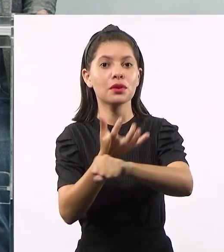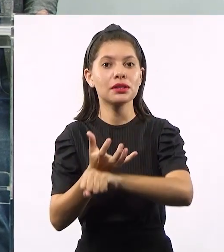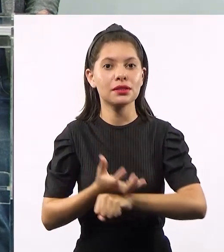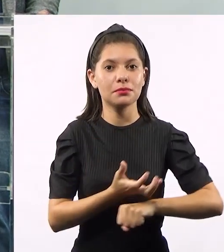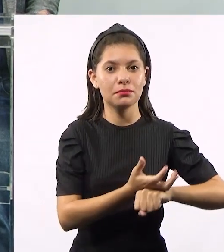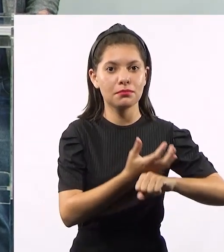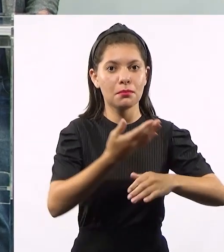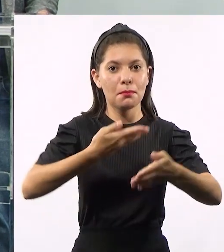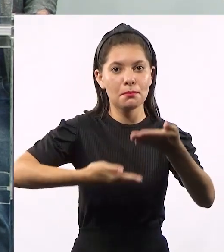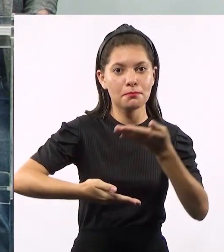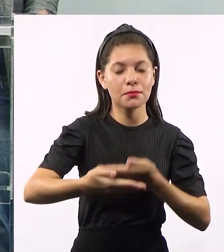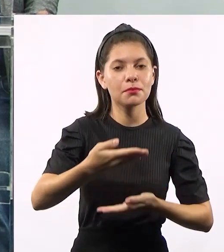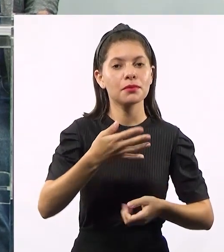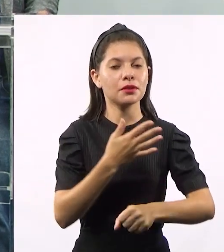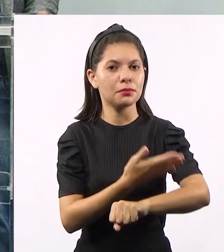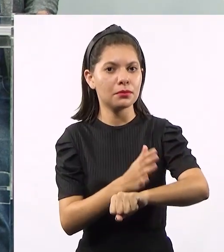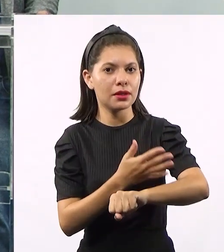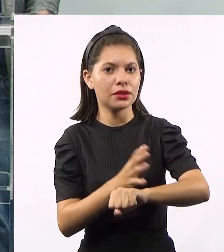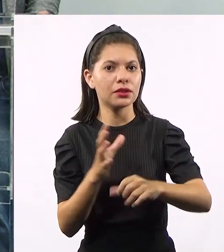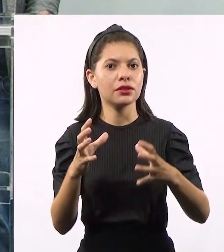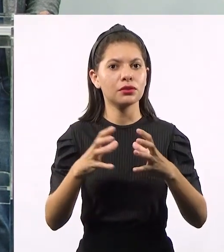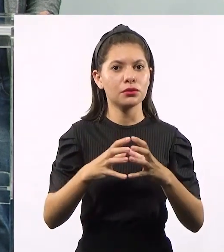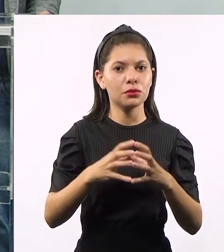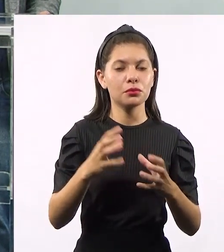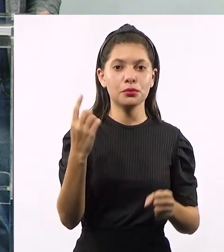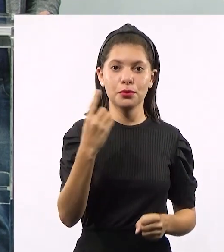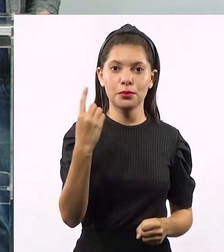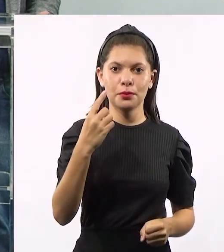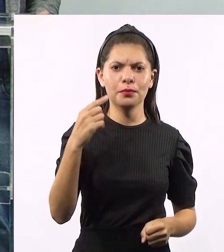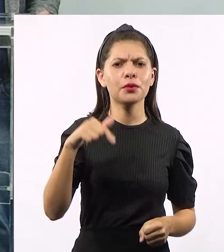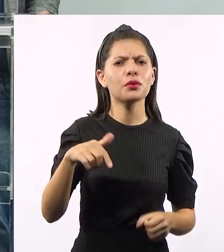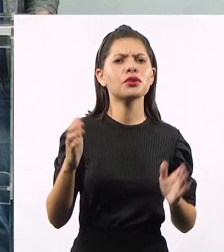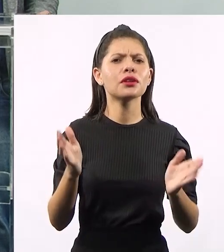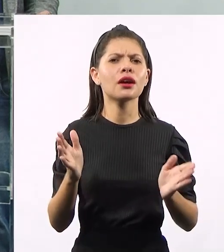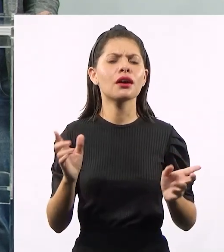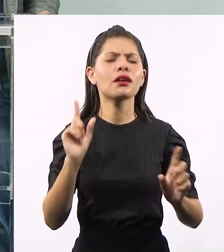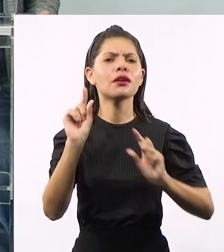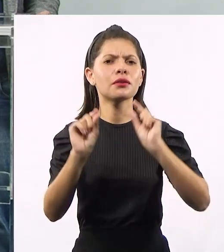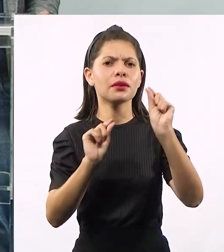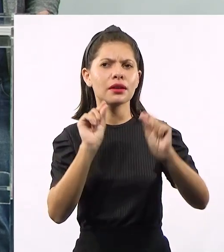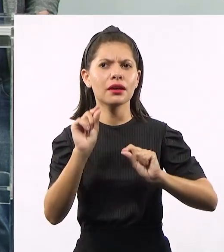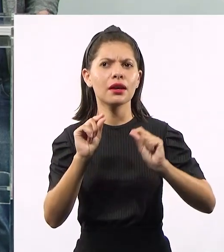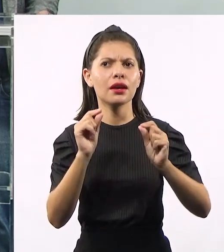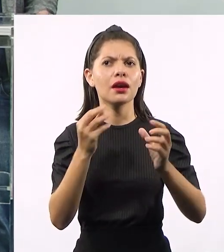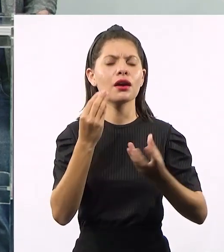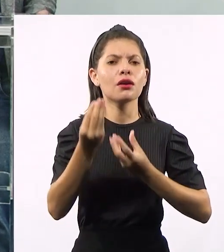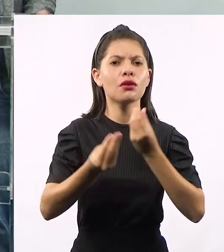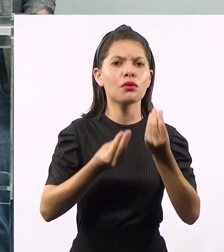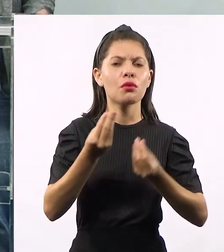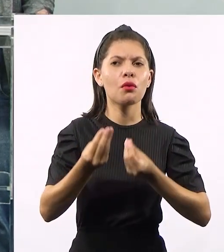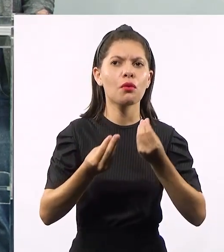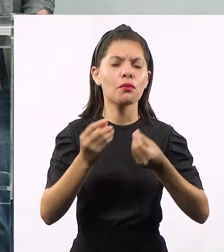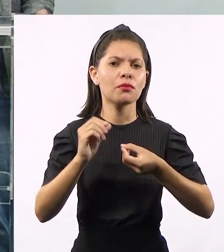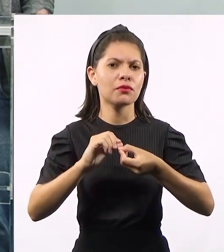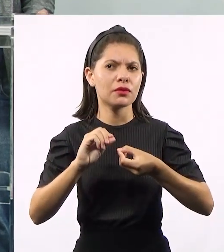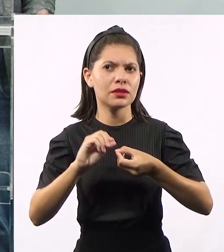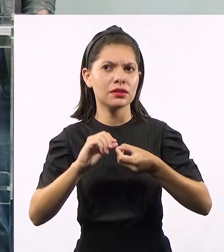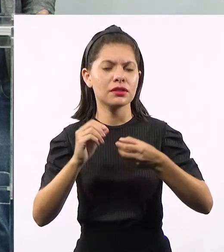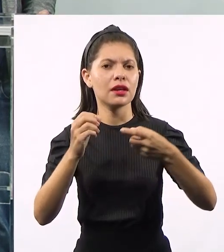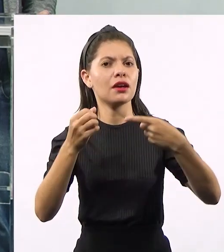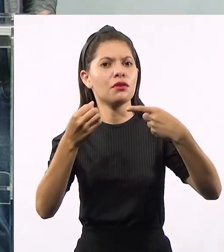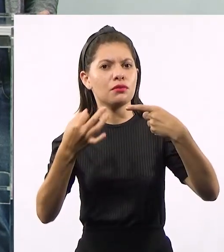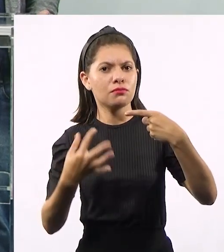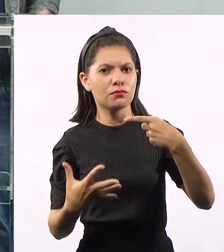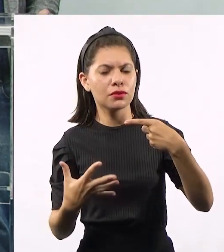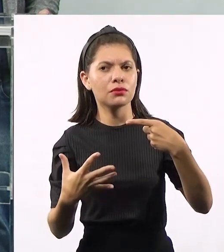Grupo 1. E nessa aula, veremos como criar um formulário utilizando a plataforma Google para a coleta de dados, para